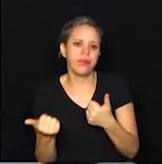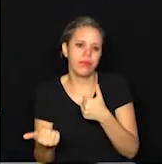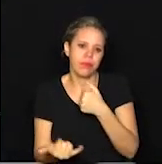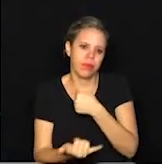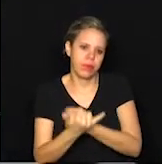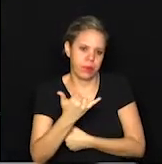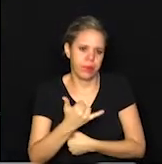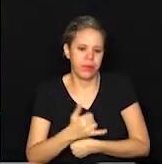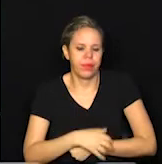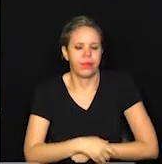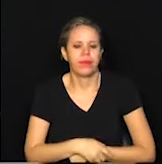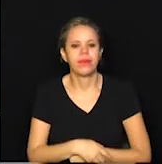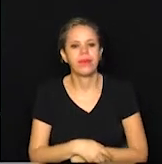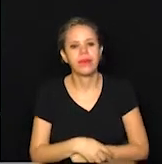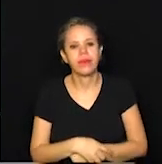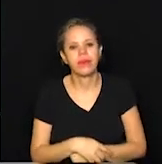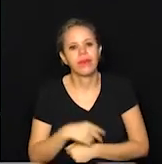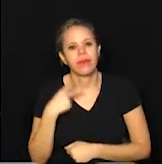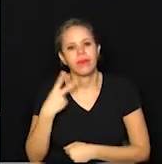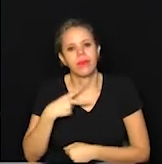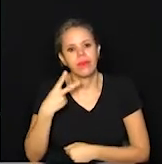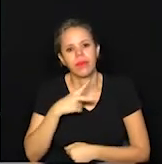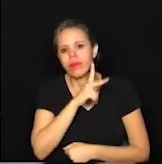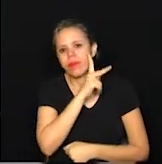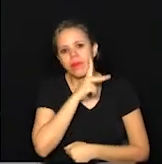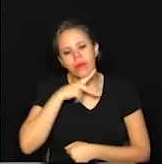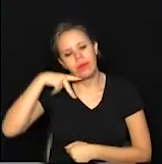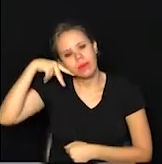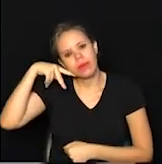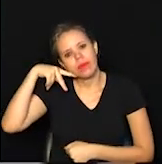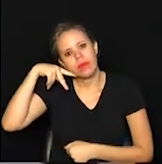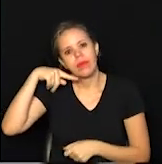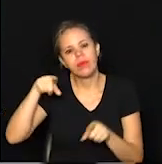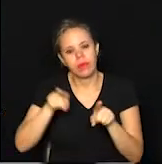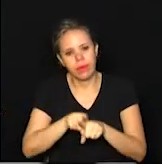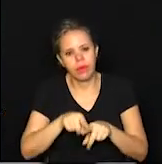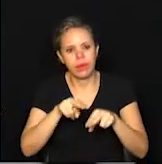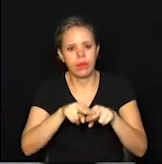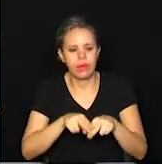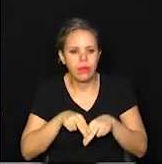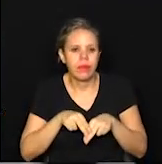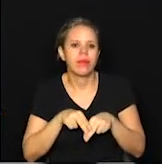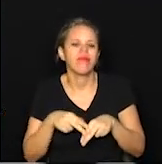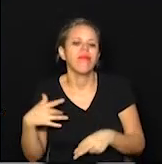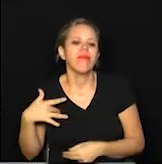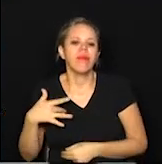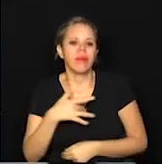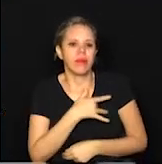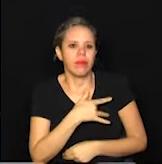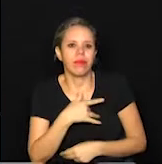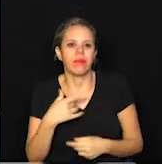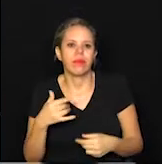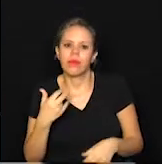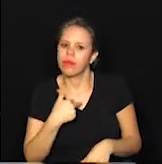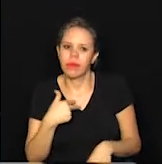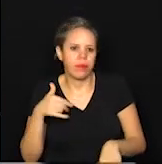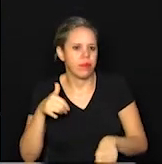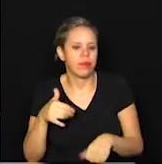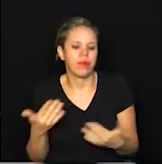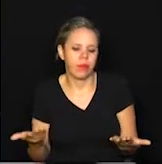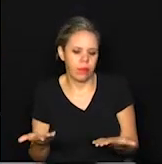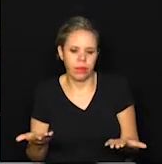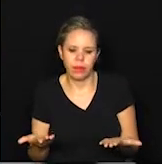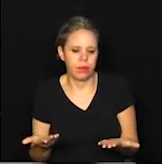ausentar, e também do vereador Permínio Monteiro, que também por questões relacionadas à saúde, não poderá estar